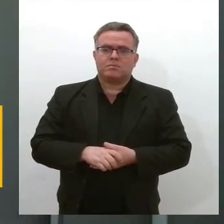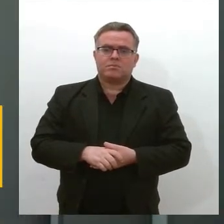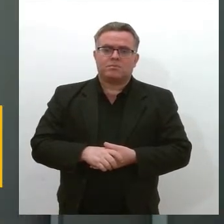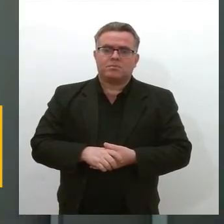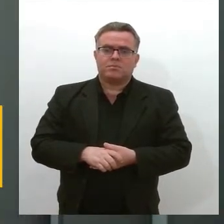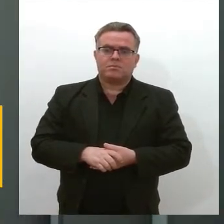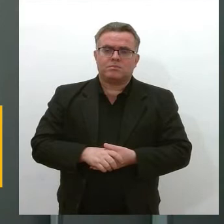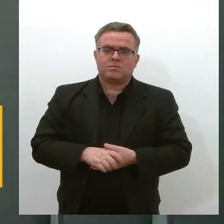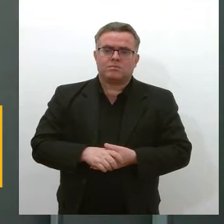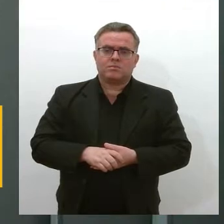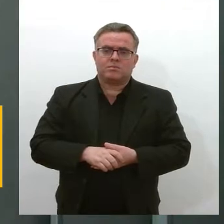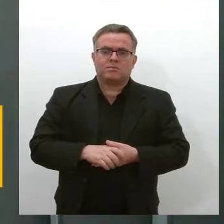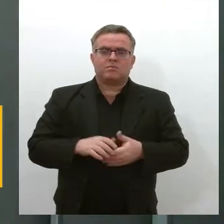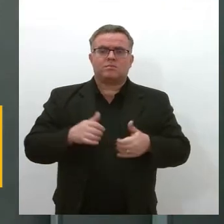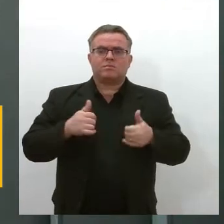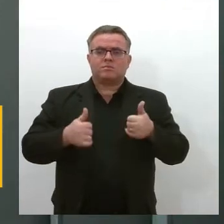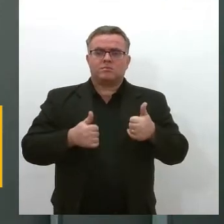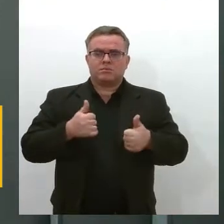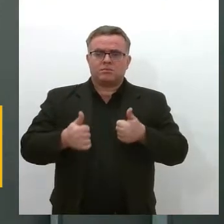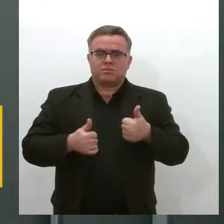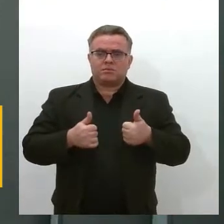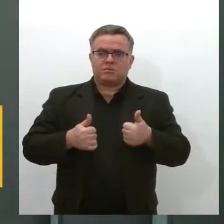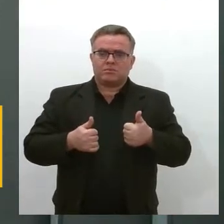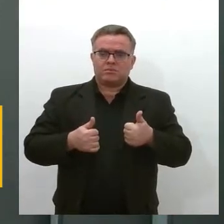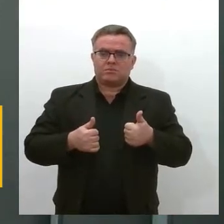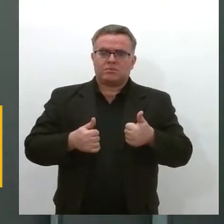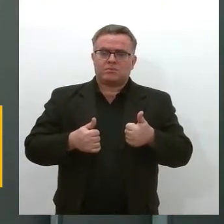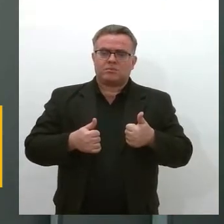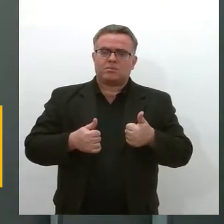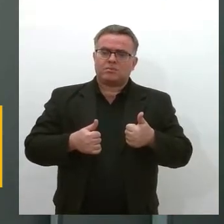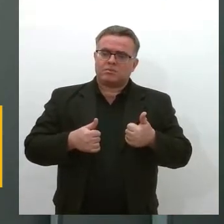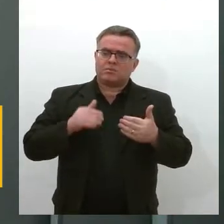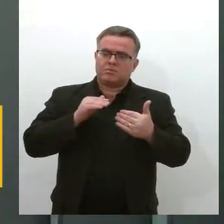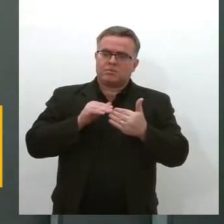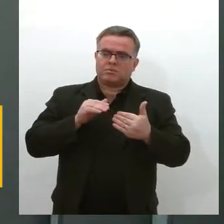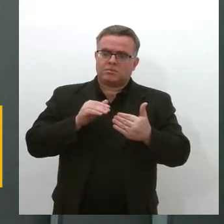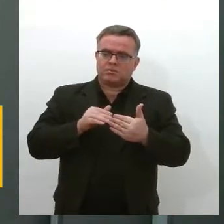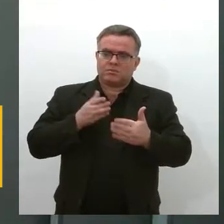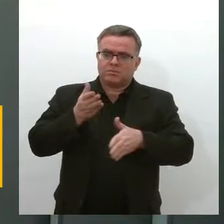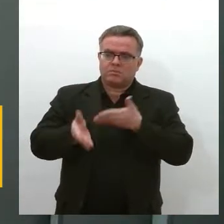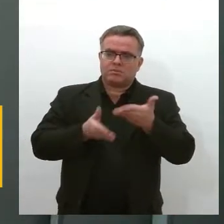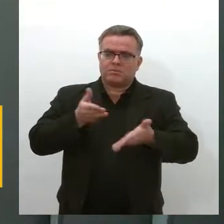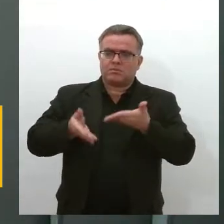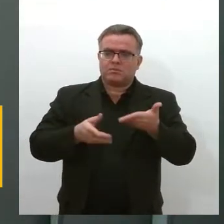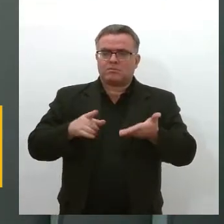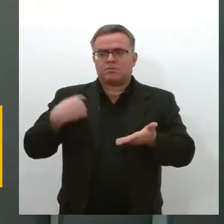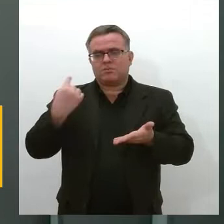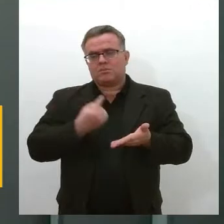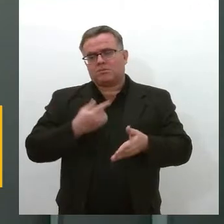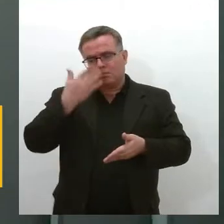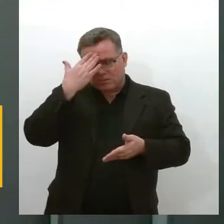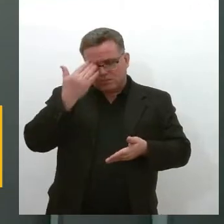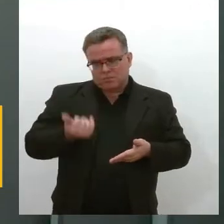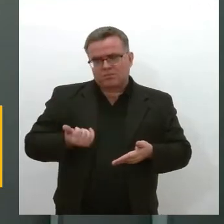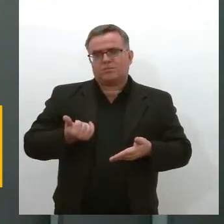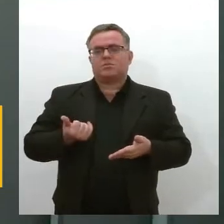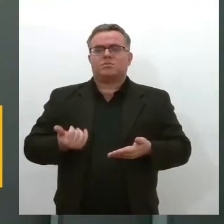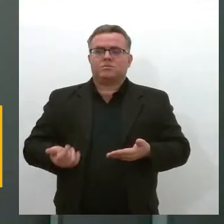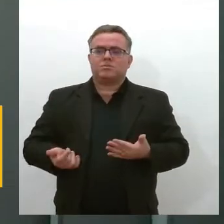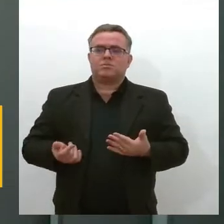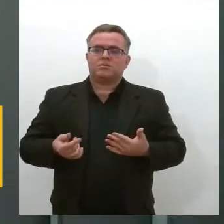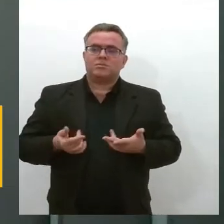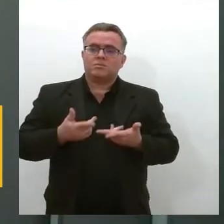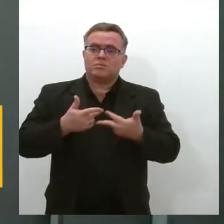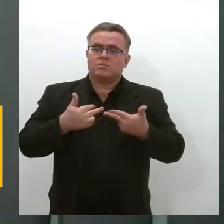Doutor Daniel, em relação a esse tratamento, né, a gente sabe que existe muita relutância das pessoas